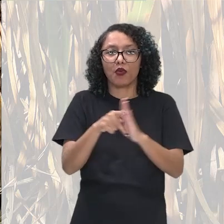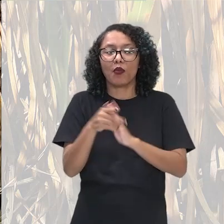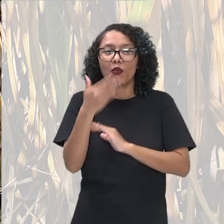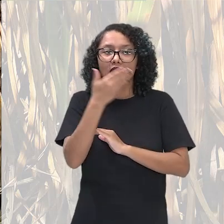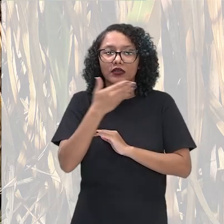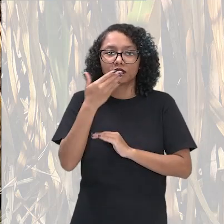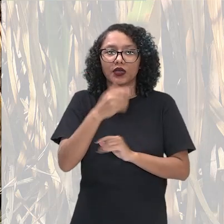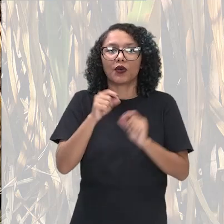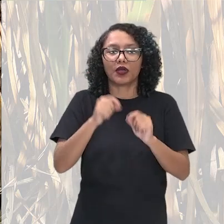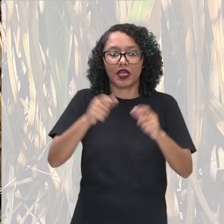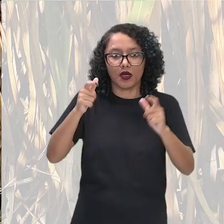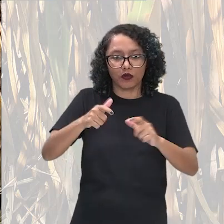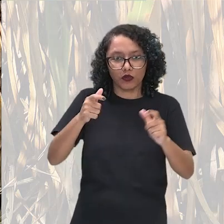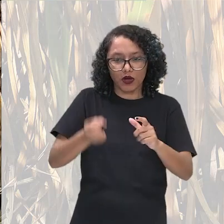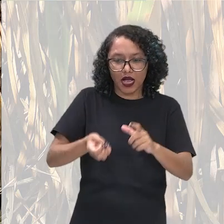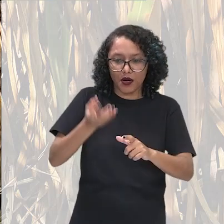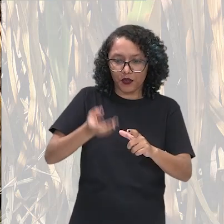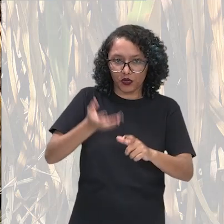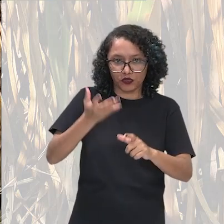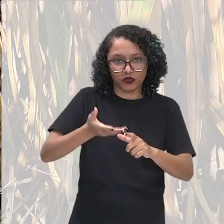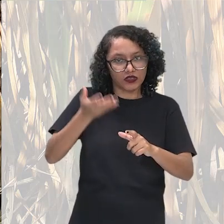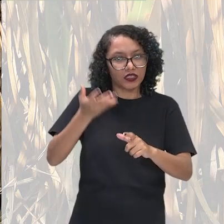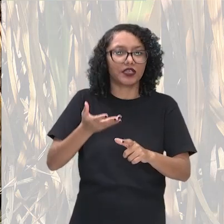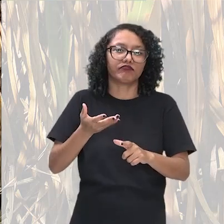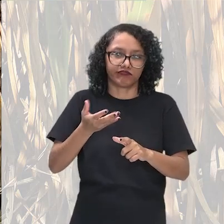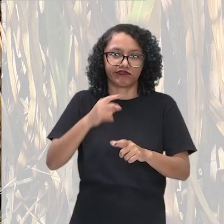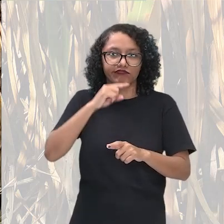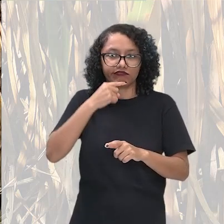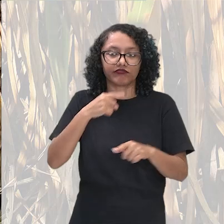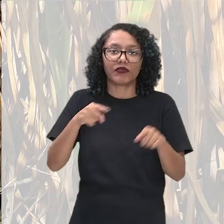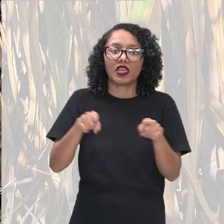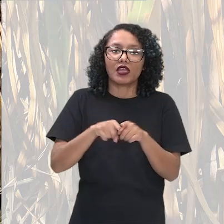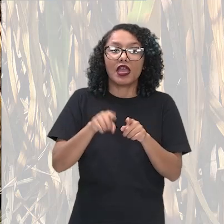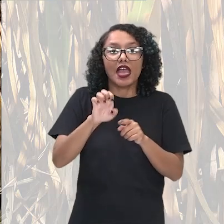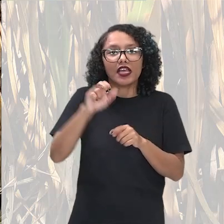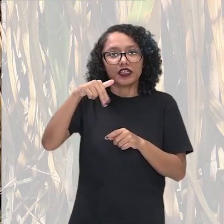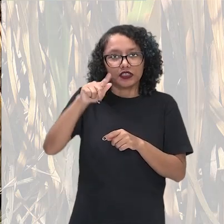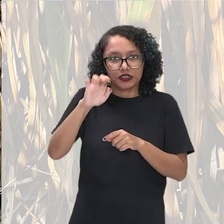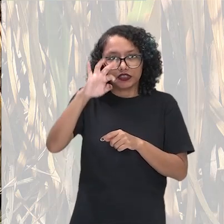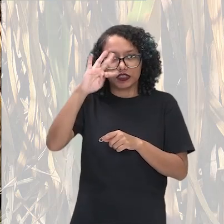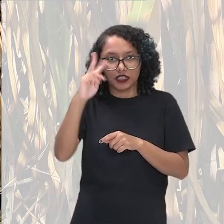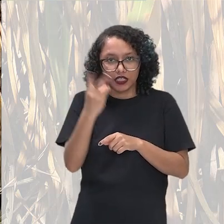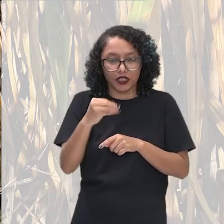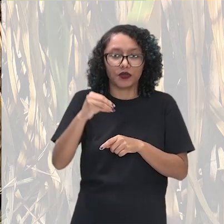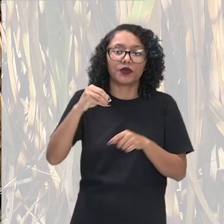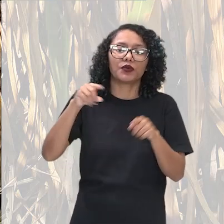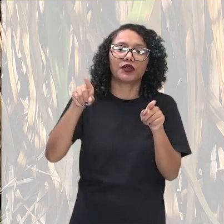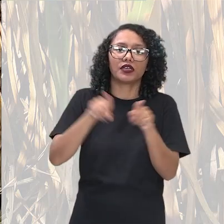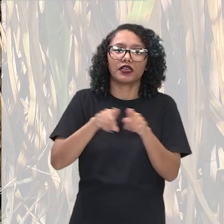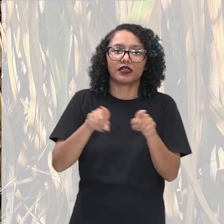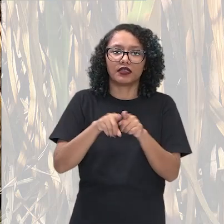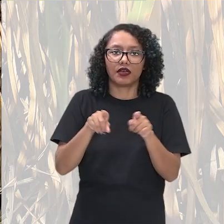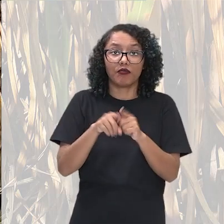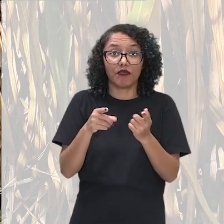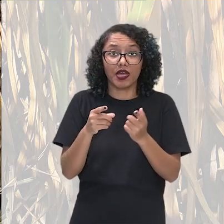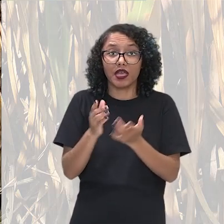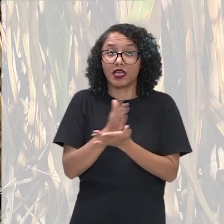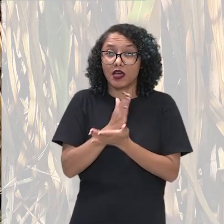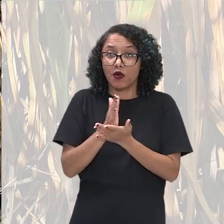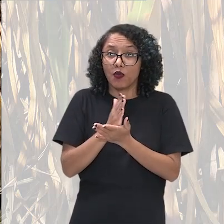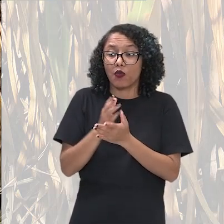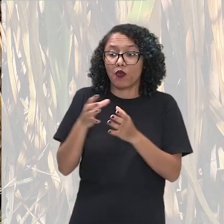unidade produtora deste produto, e também haverá ali a fixação de moradia de portugueses na